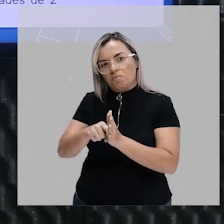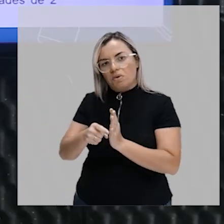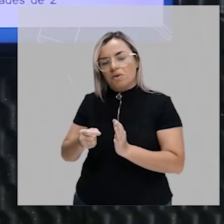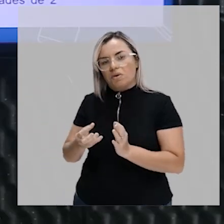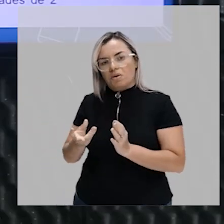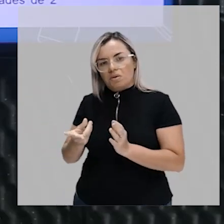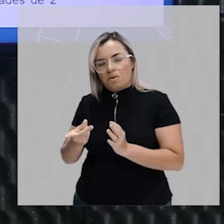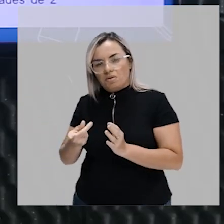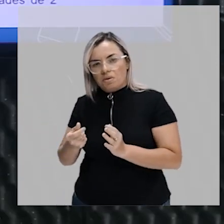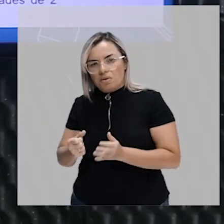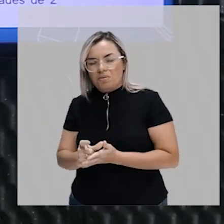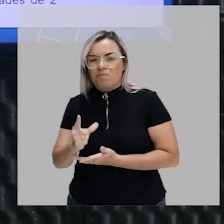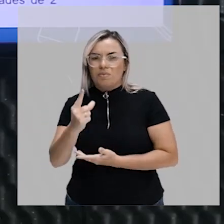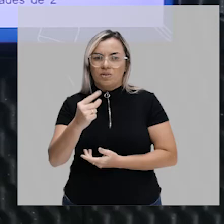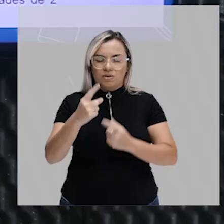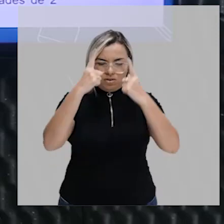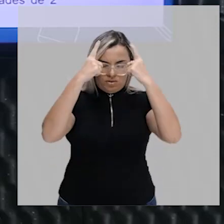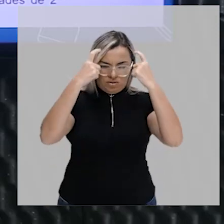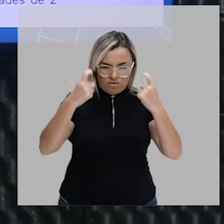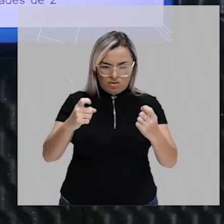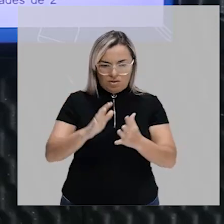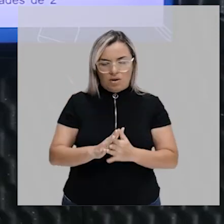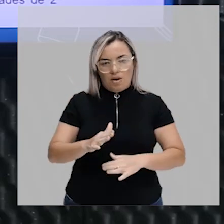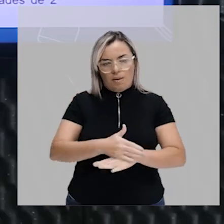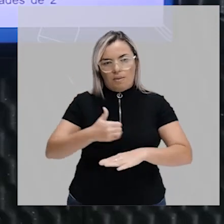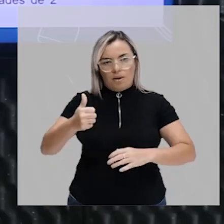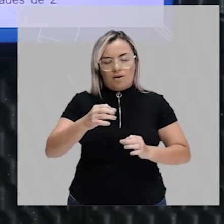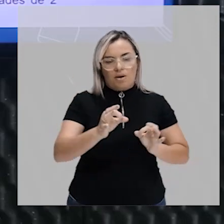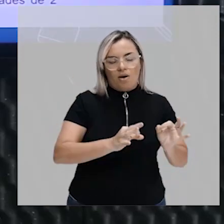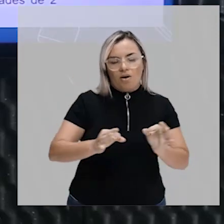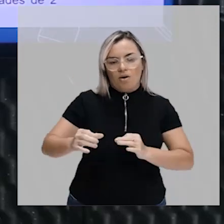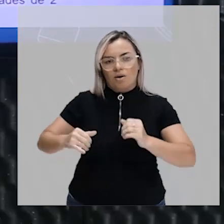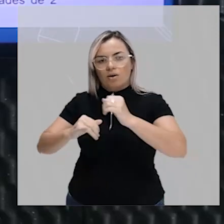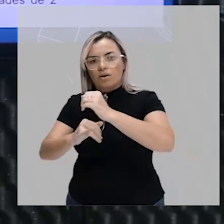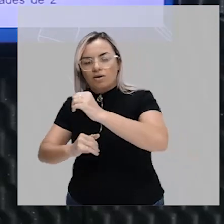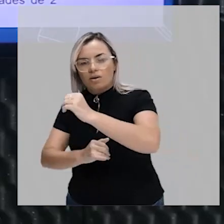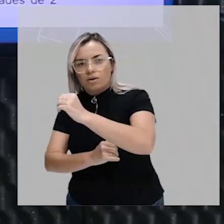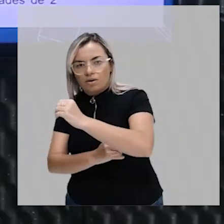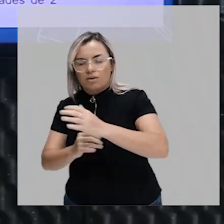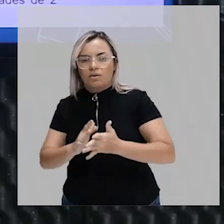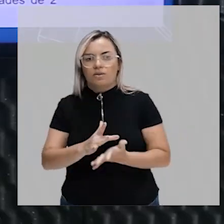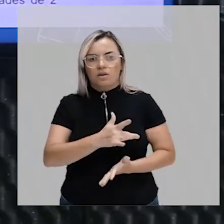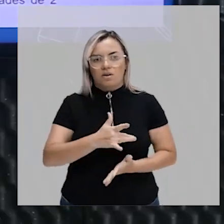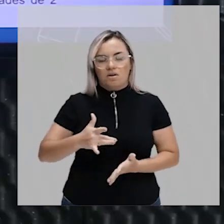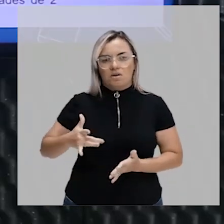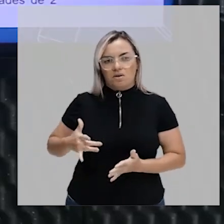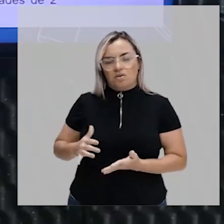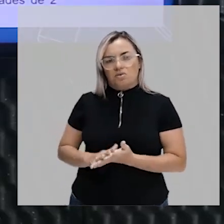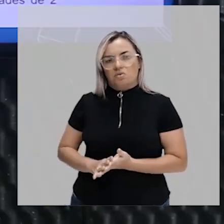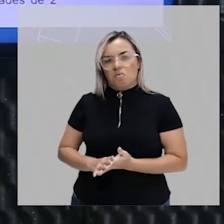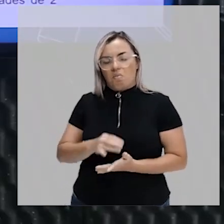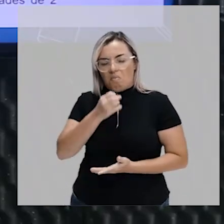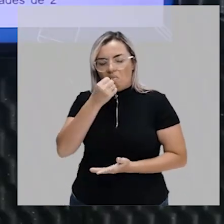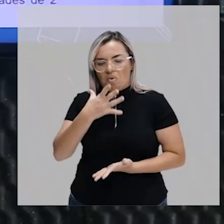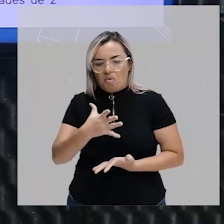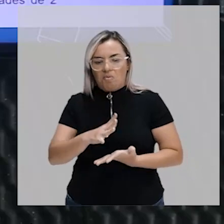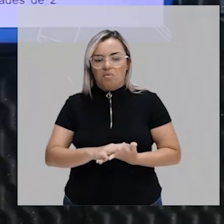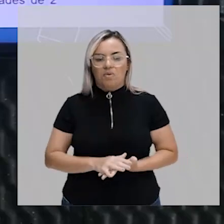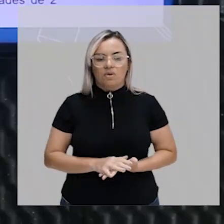menor violência, maior organização, infraestrutura, serviços públicos de qualidade. Então, isso está